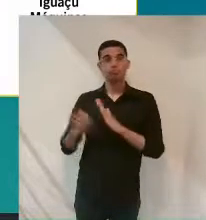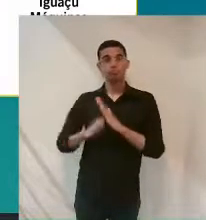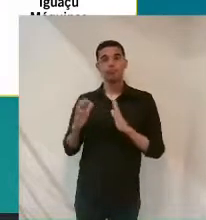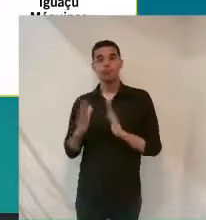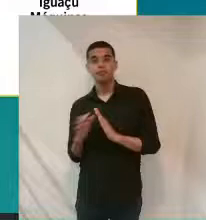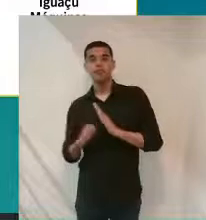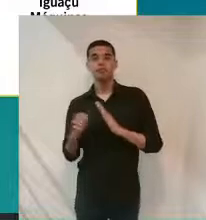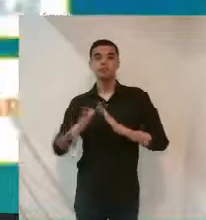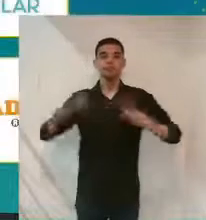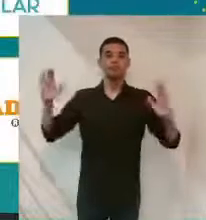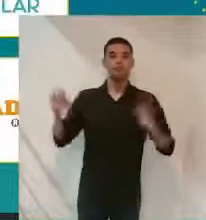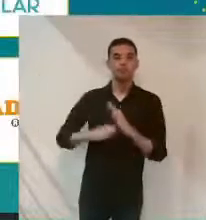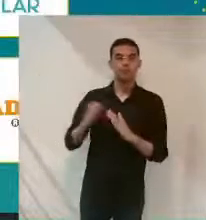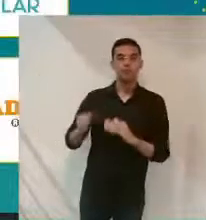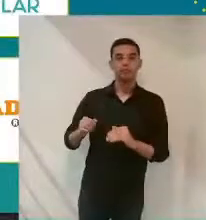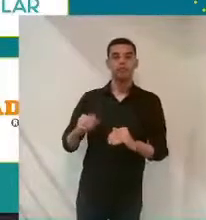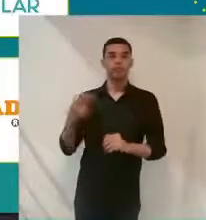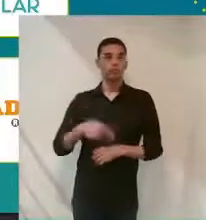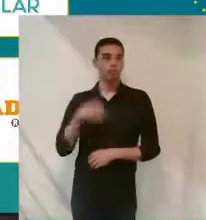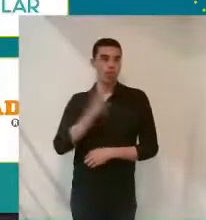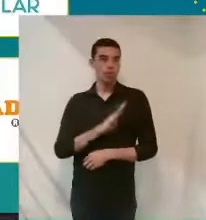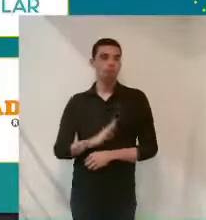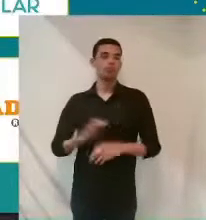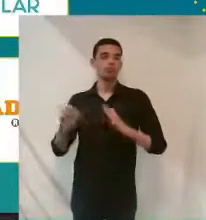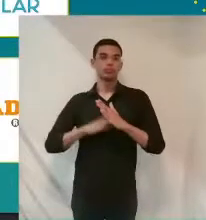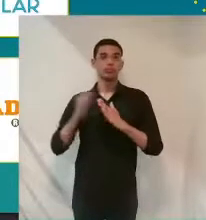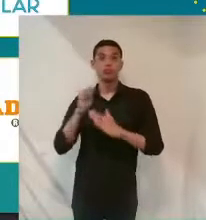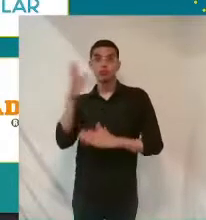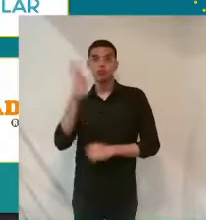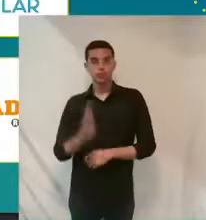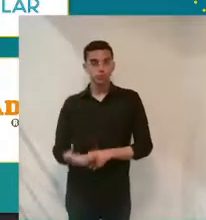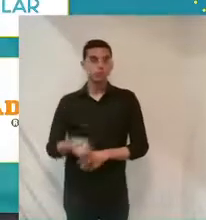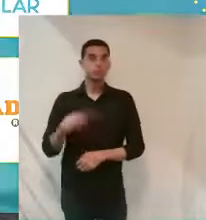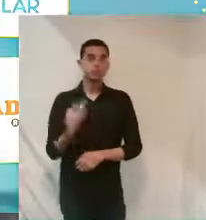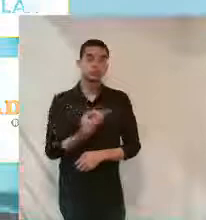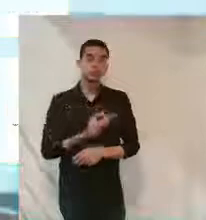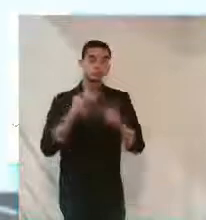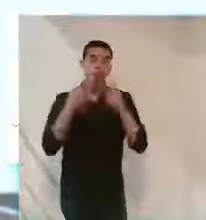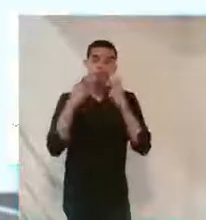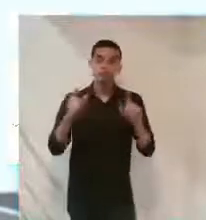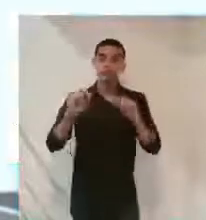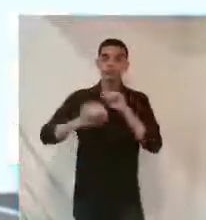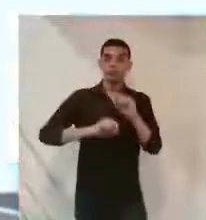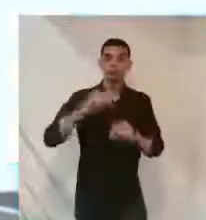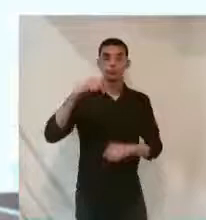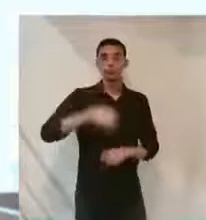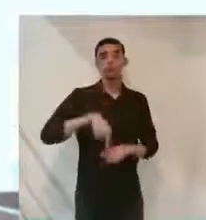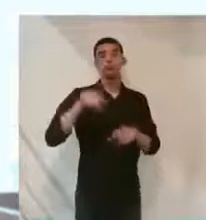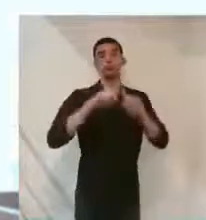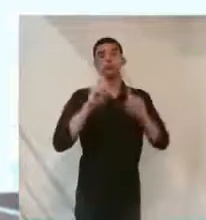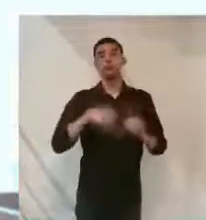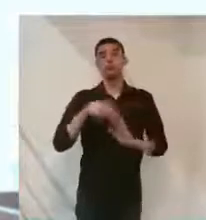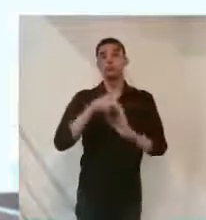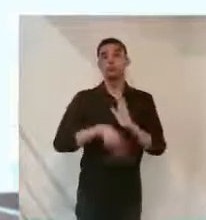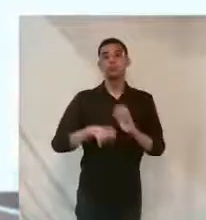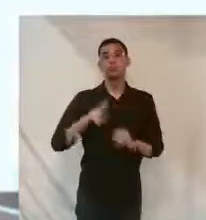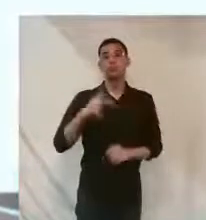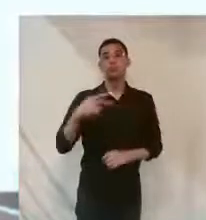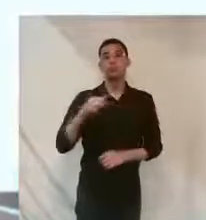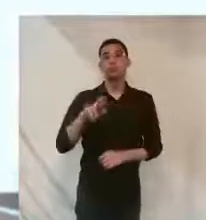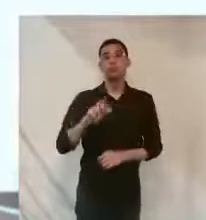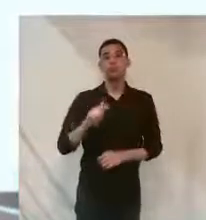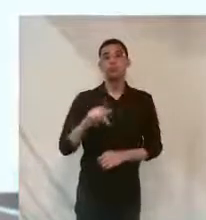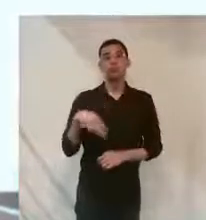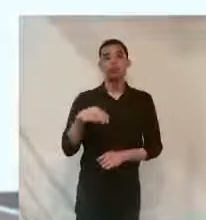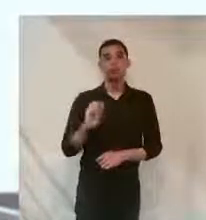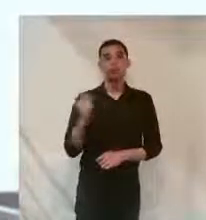empresas nacionais, multinacionais. E eu quero dizer aqui que o nosso programa da Pragma ele não é o único, tem